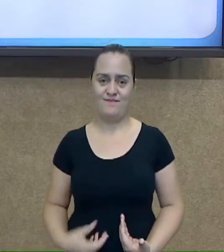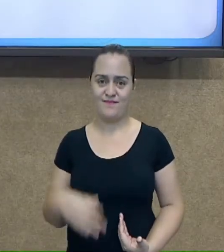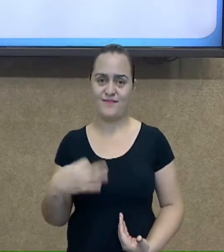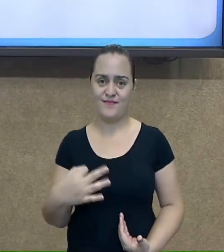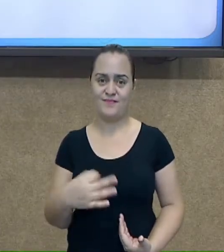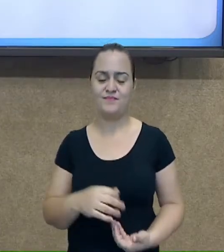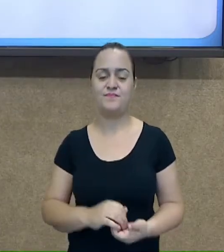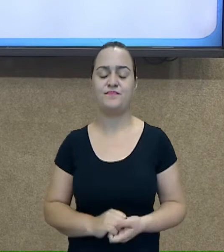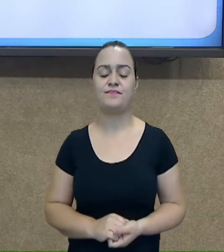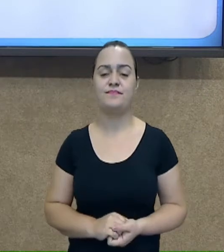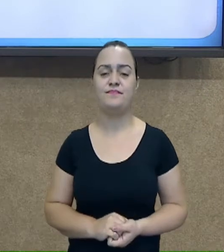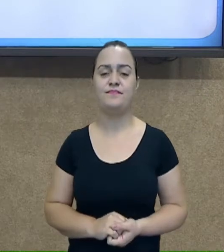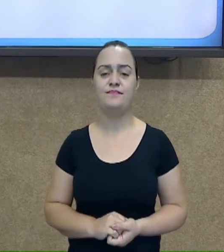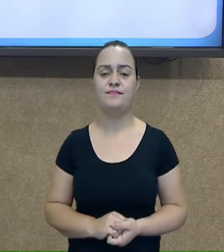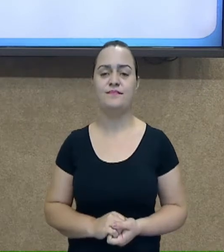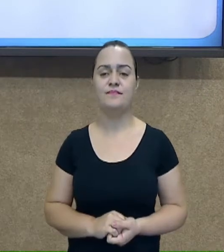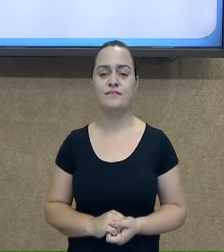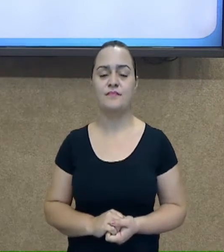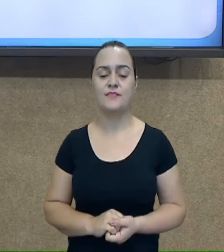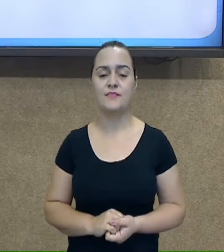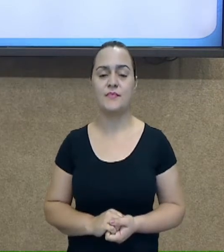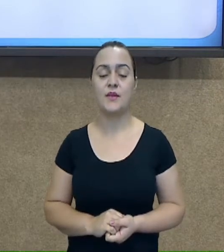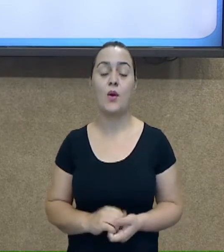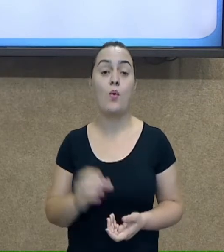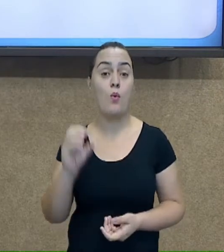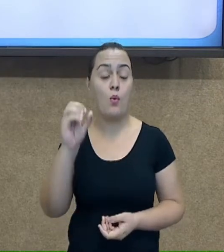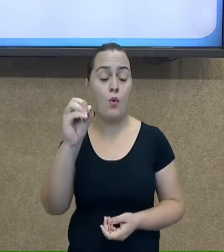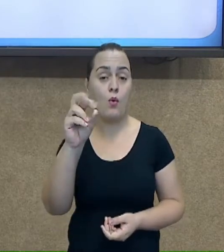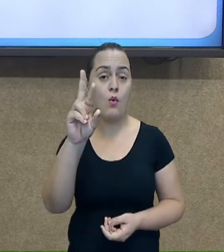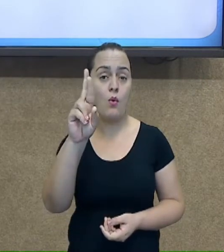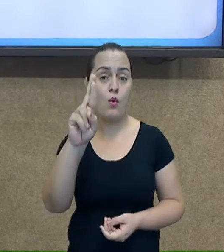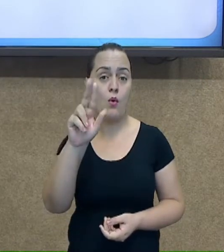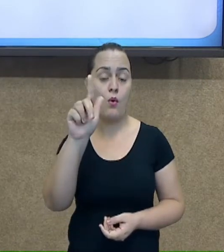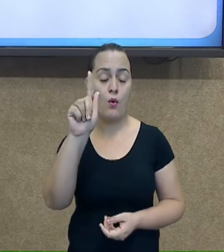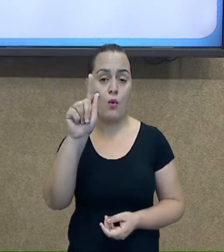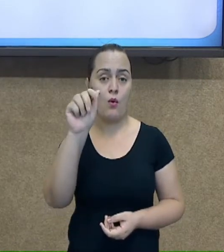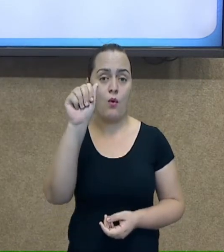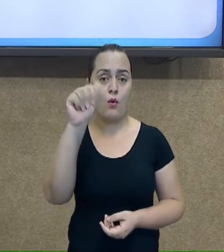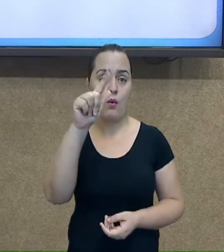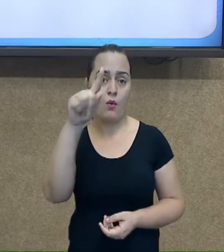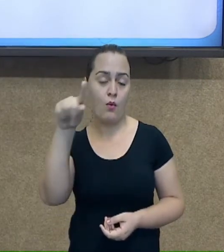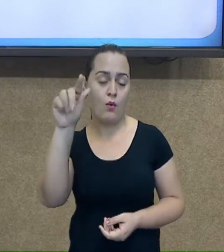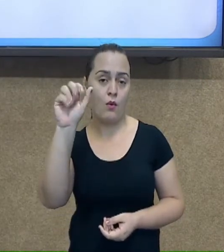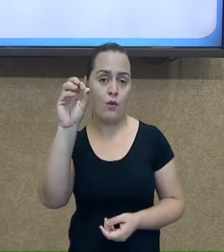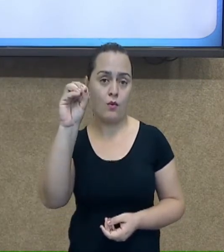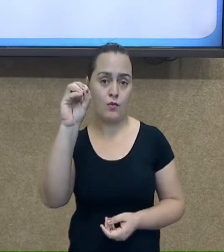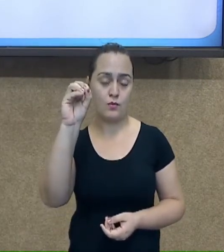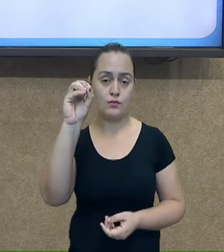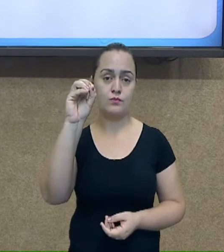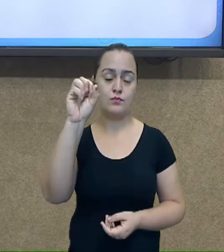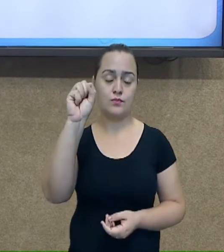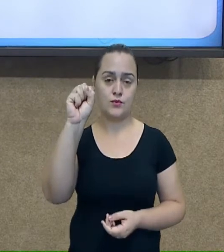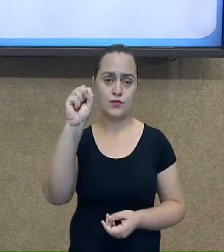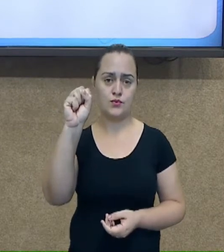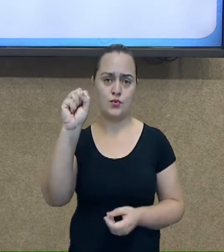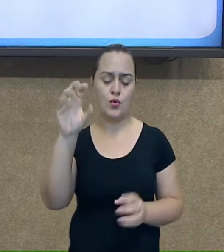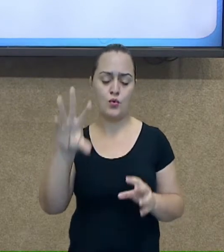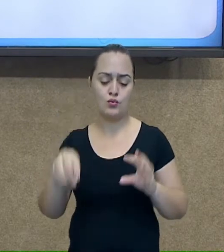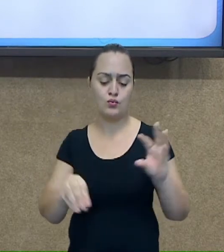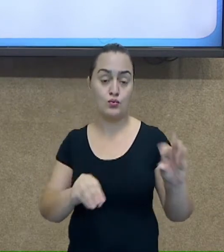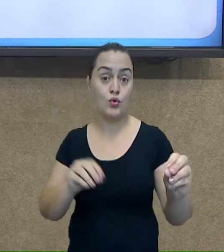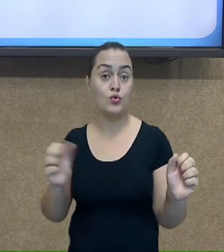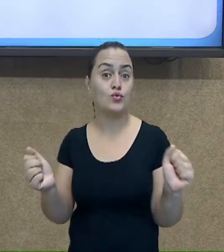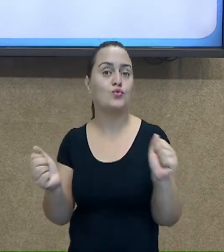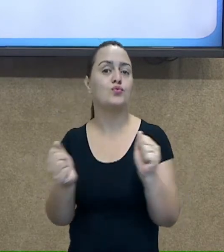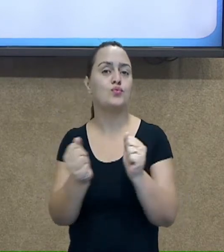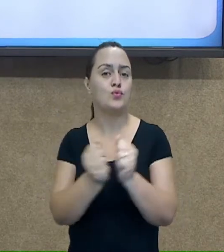E esses órgãos vão se juntar de acordo com o papel, com a função